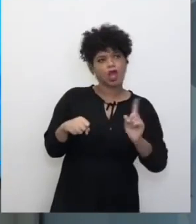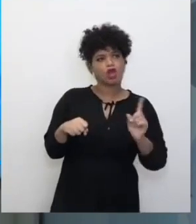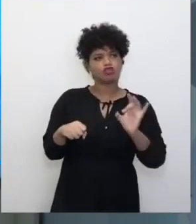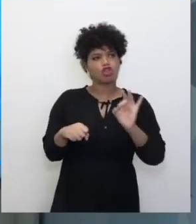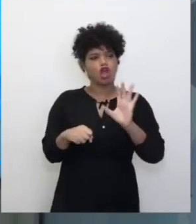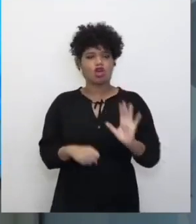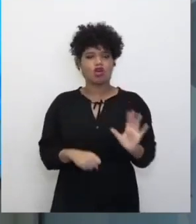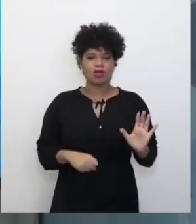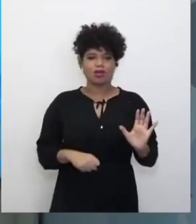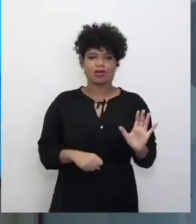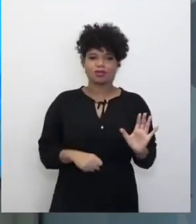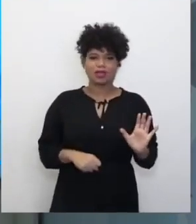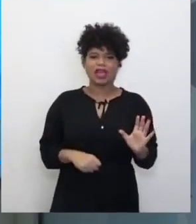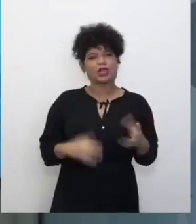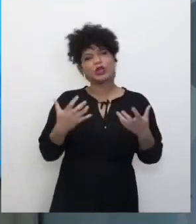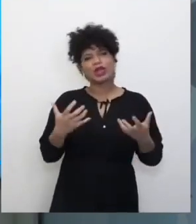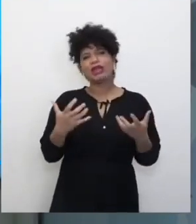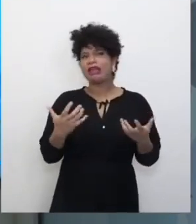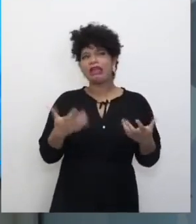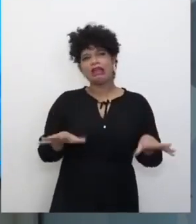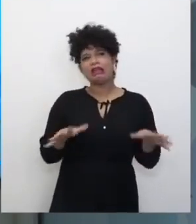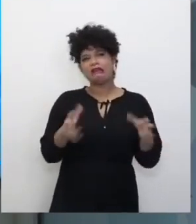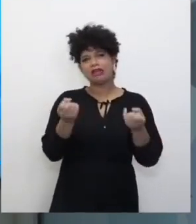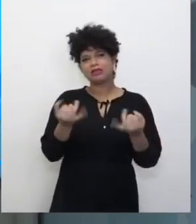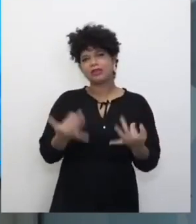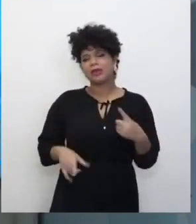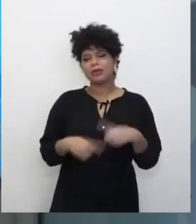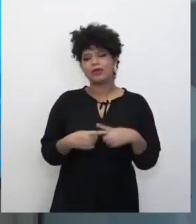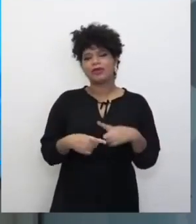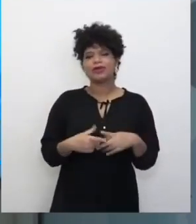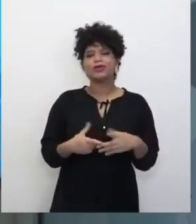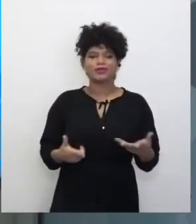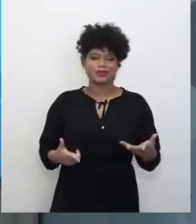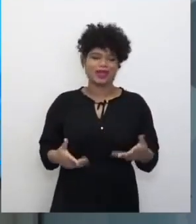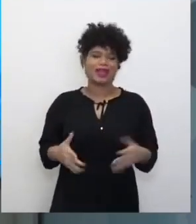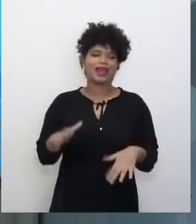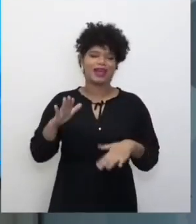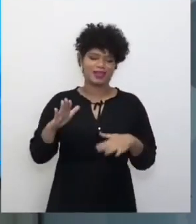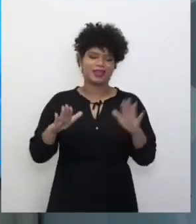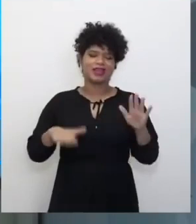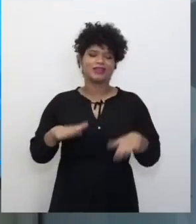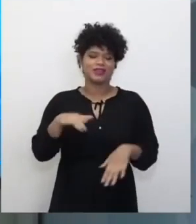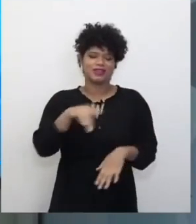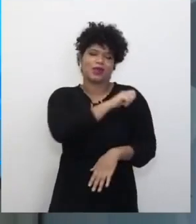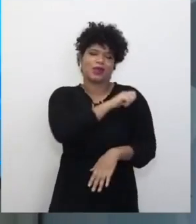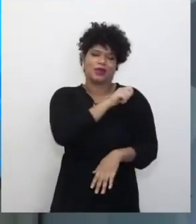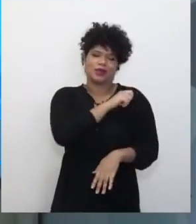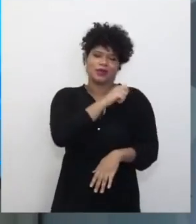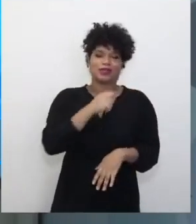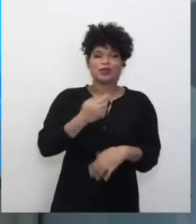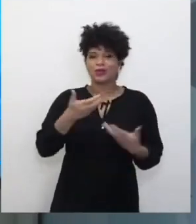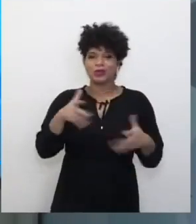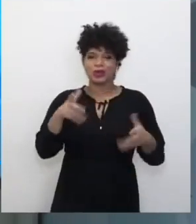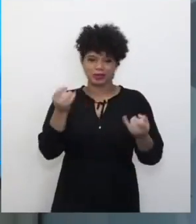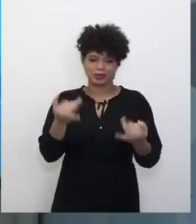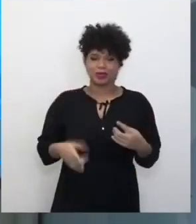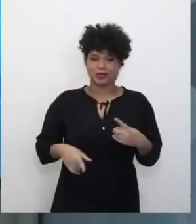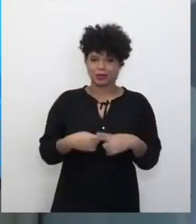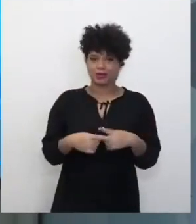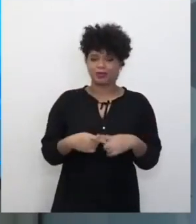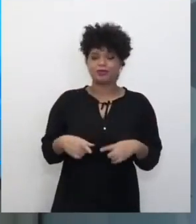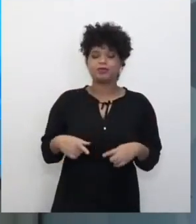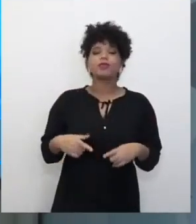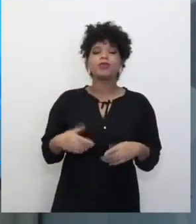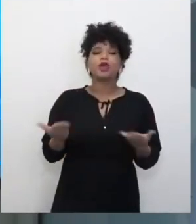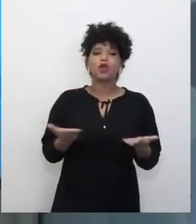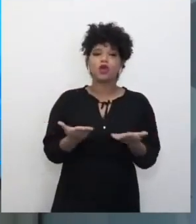não, Não quero dizer por quê. Você não pediu para justificar e tal, tem sempre essas coisas que vão fazendo os alunos se esquivarem. Muito bem, a aula de